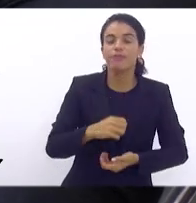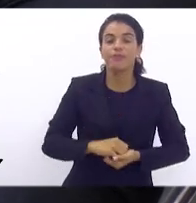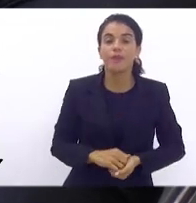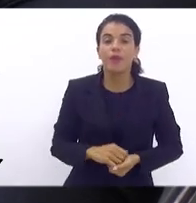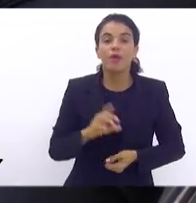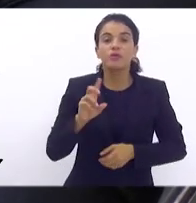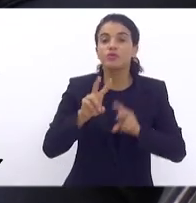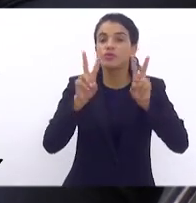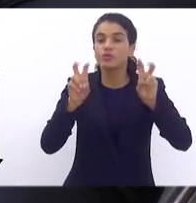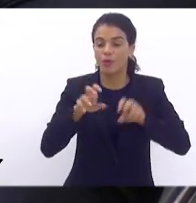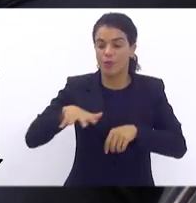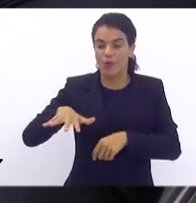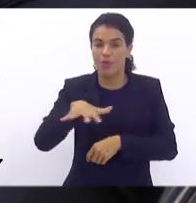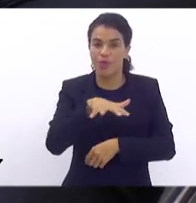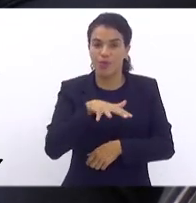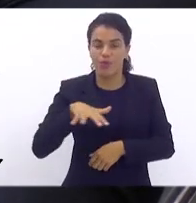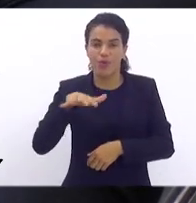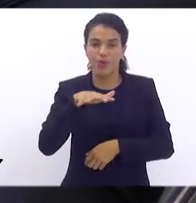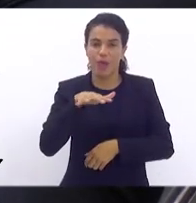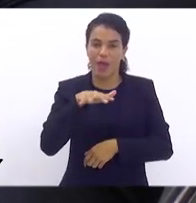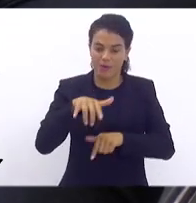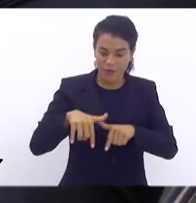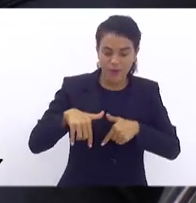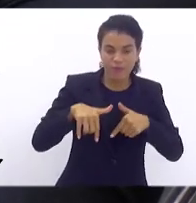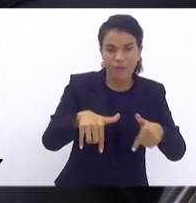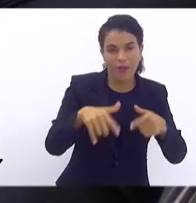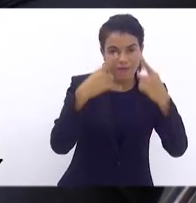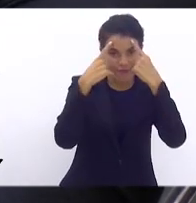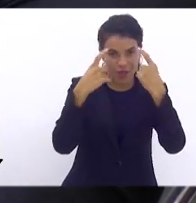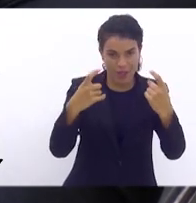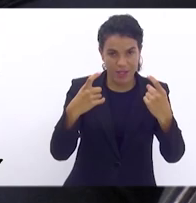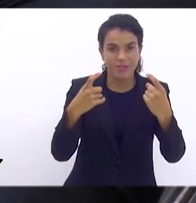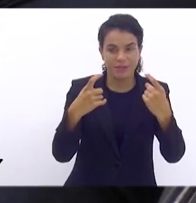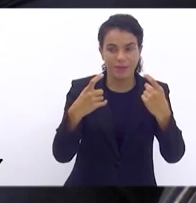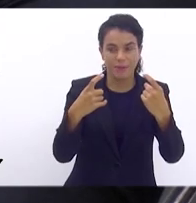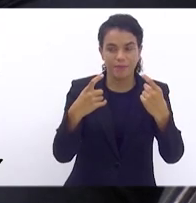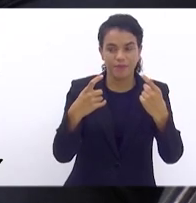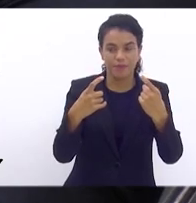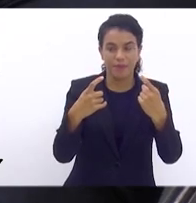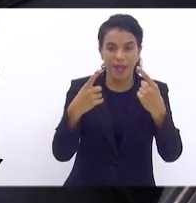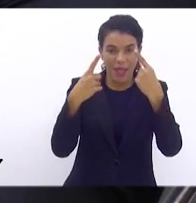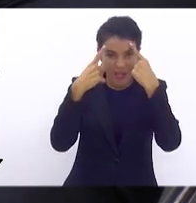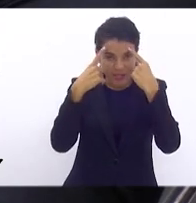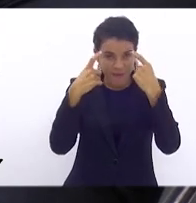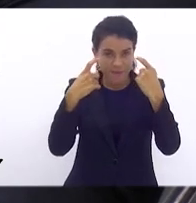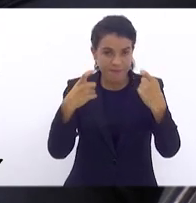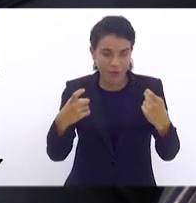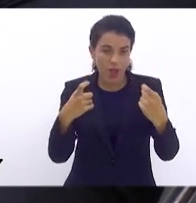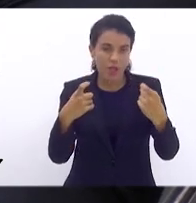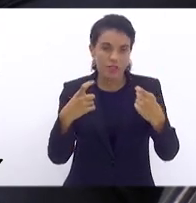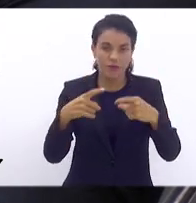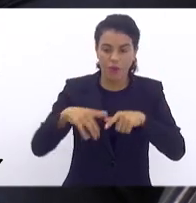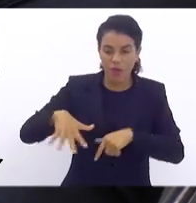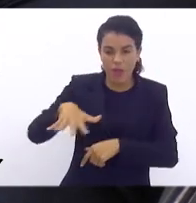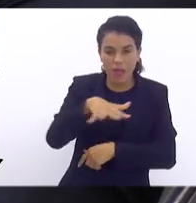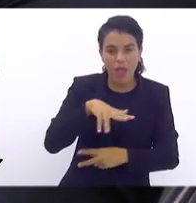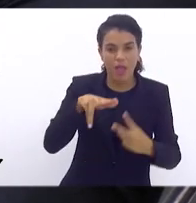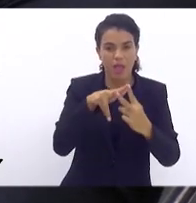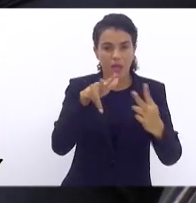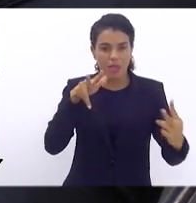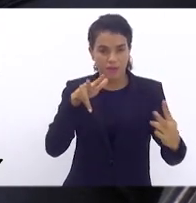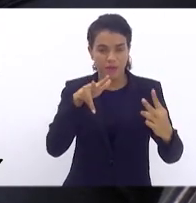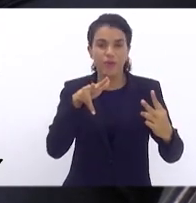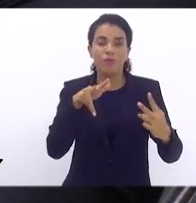o ambiente que foi praticado essa violência né Essa violência foi no ambiente virtual para que o sistema